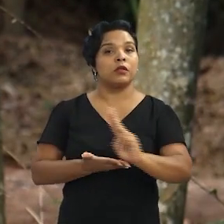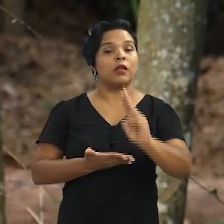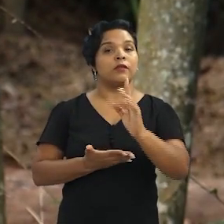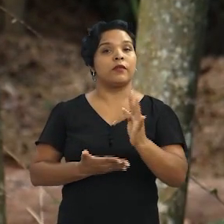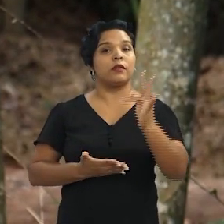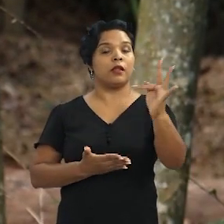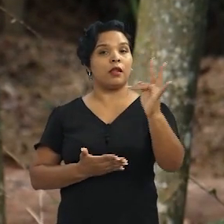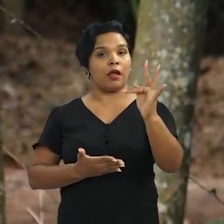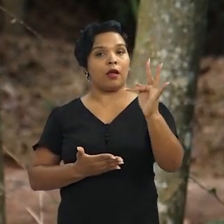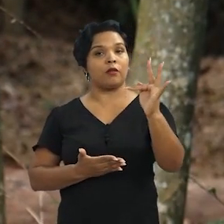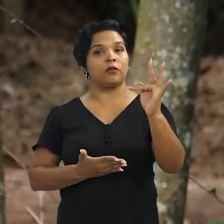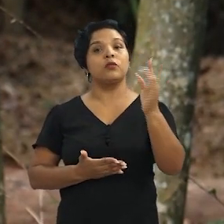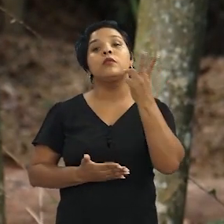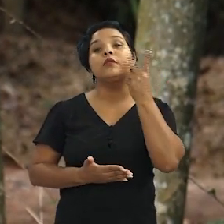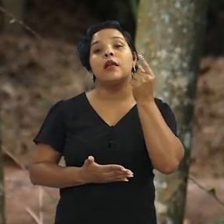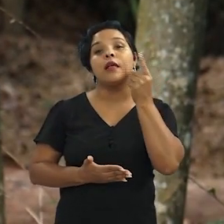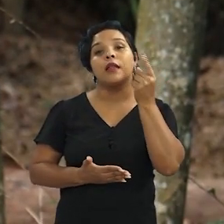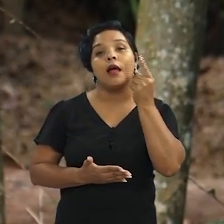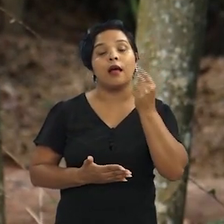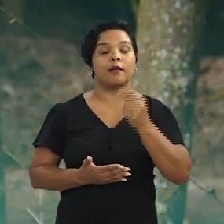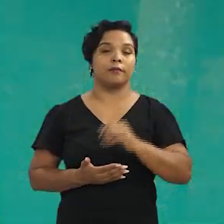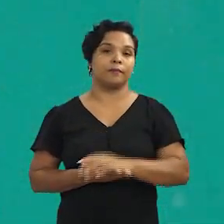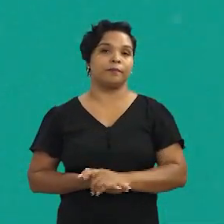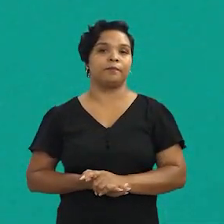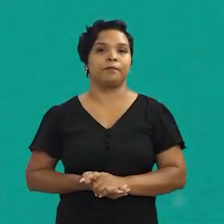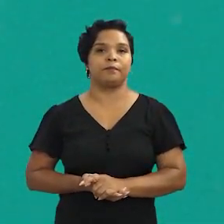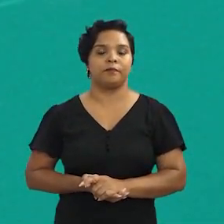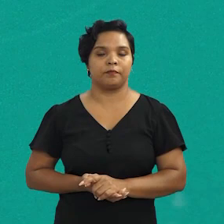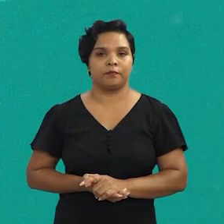Ceará, campus de Russas. Confira.